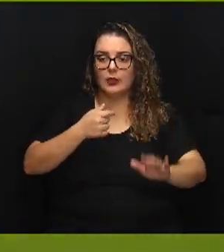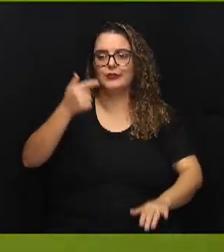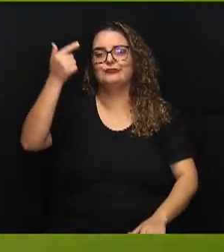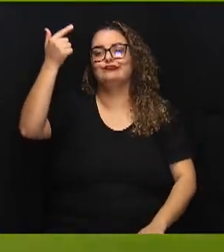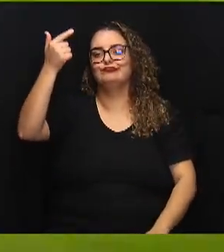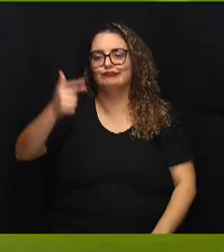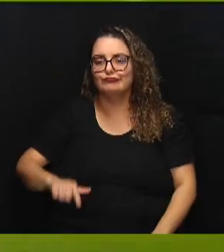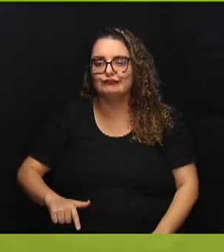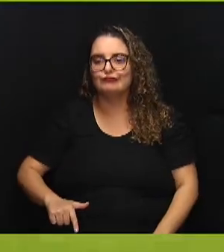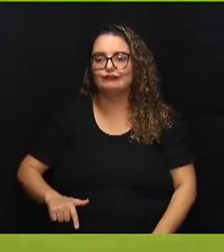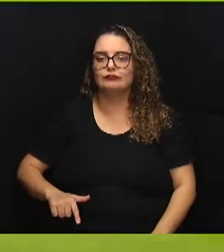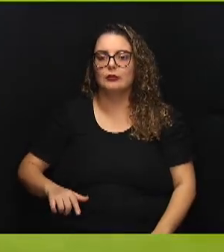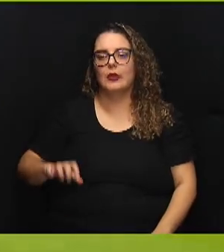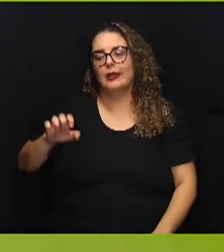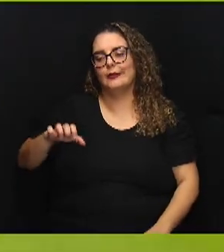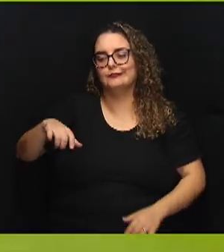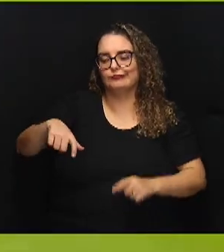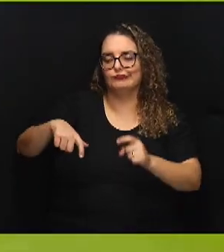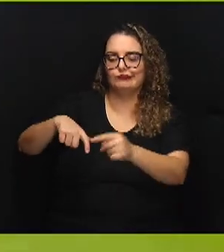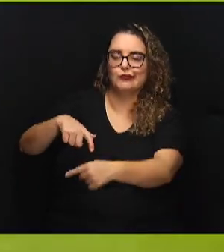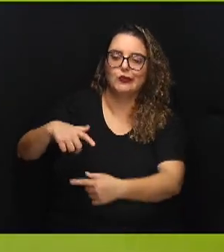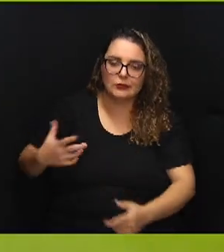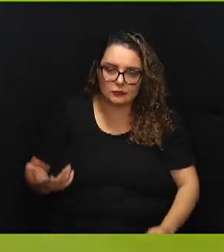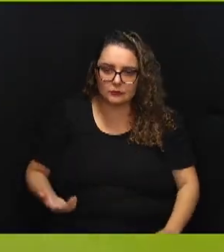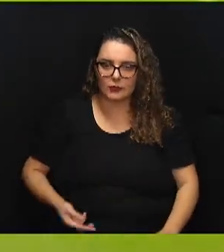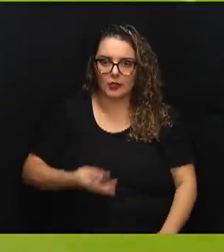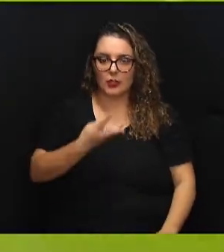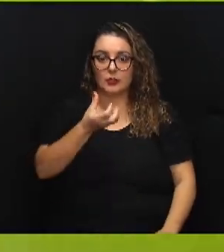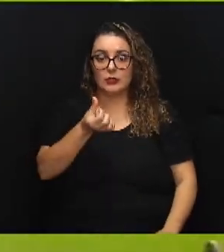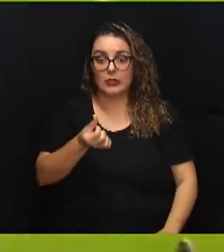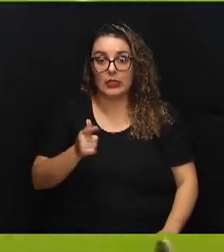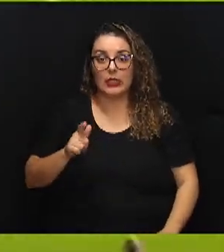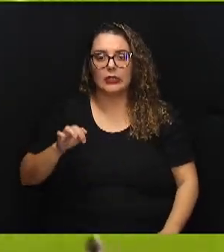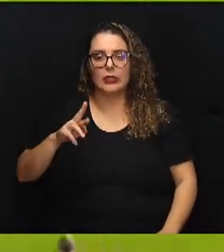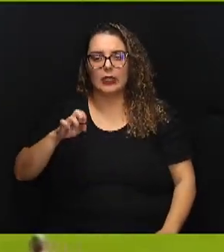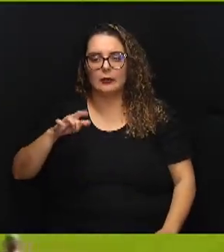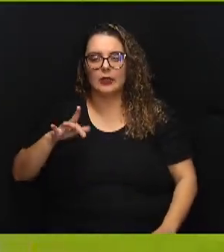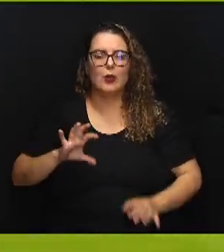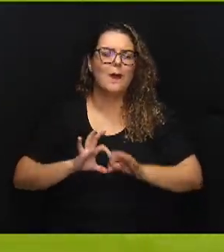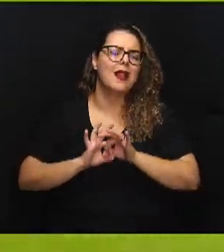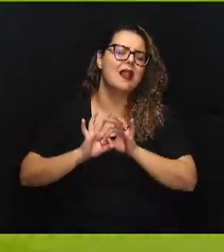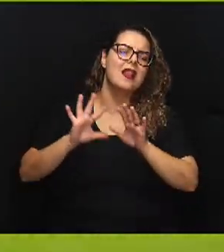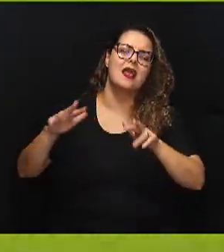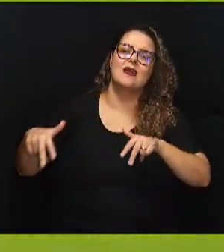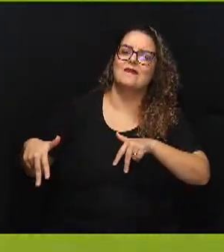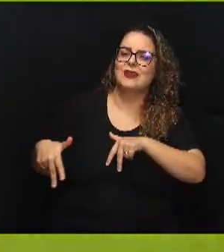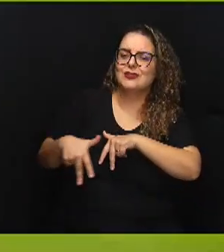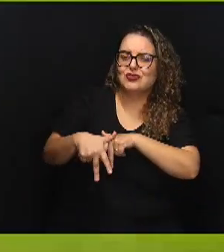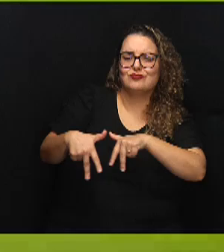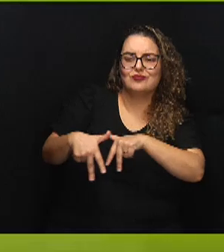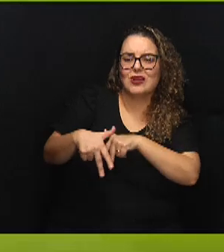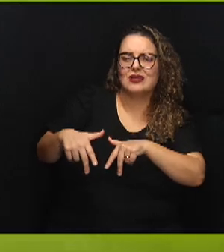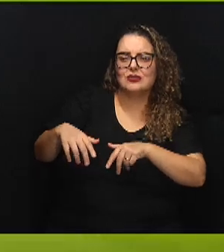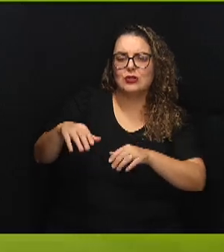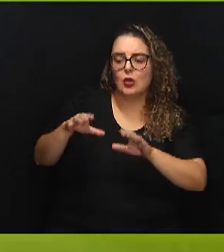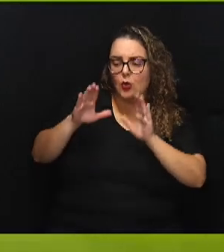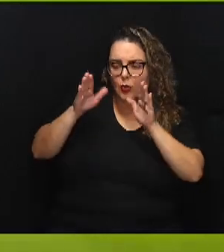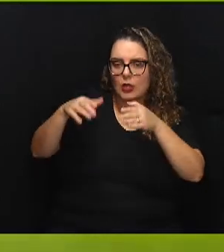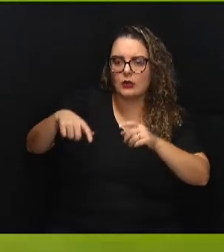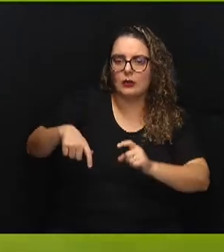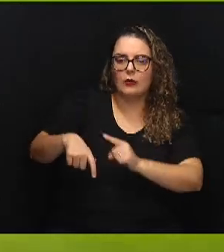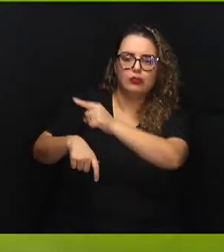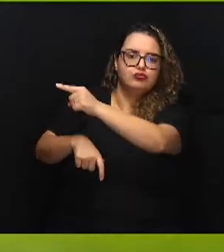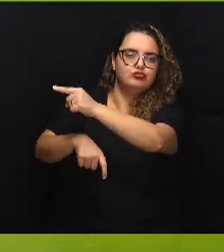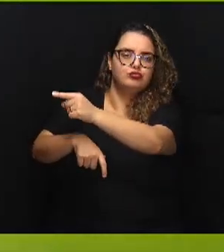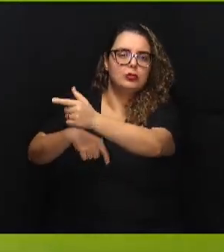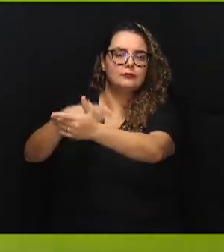novamente à esquerda do gol. Aos 36, Gabriel Silva, livre de marcação, centralizado, mandou a chance